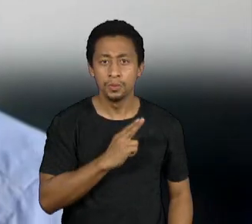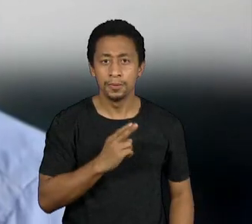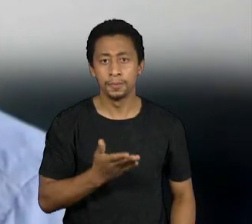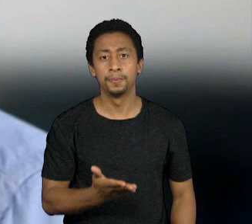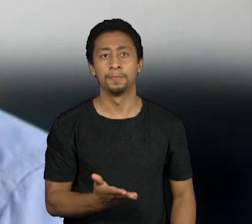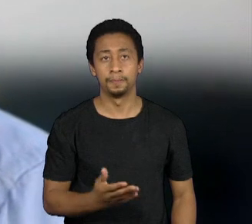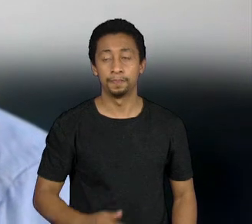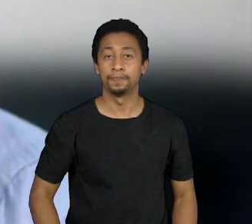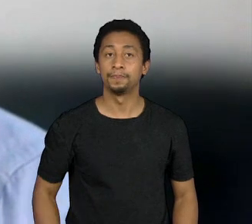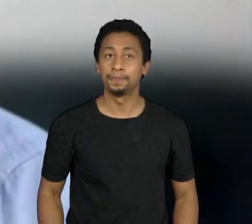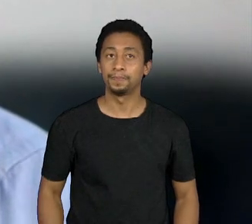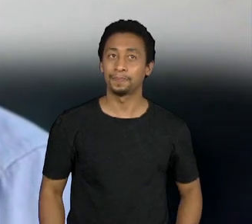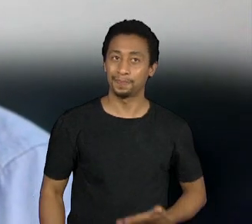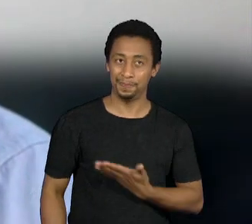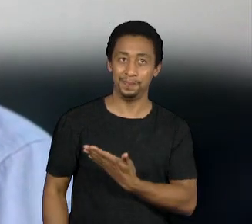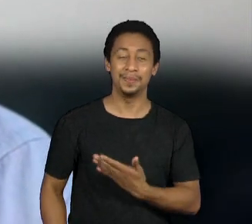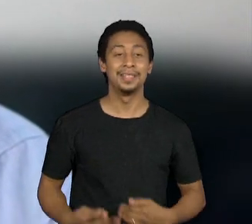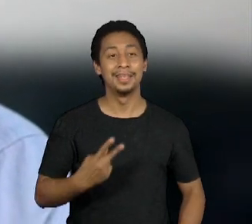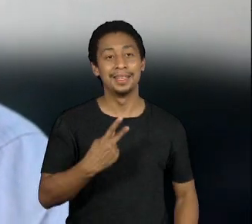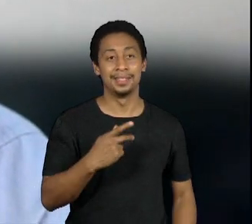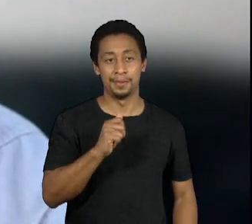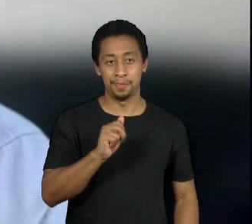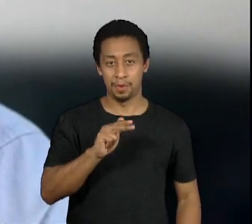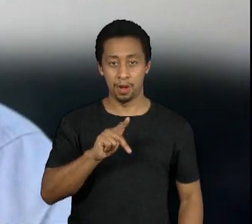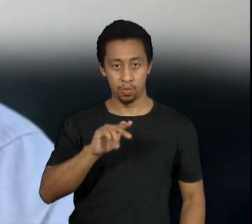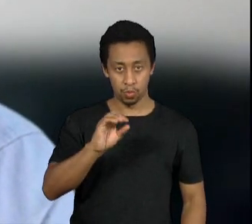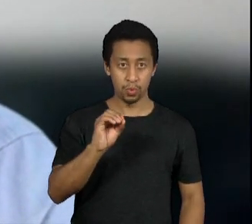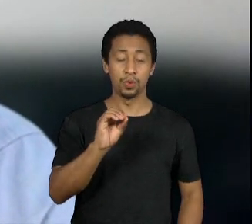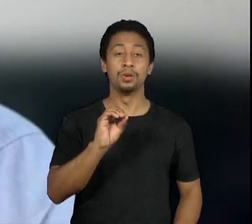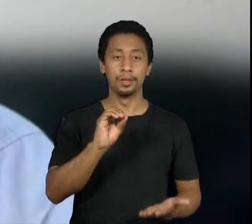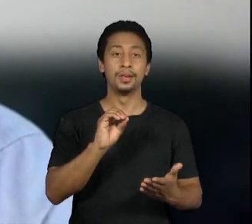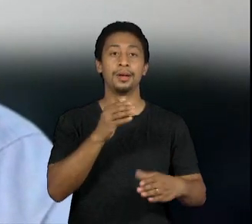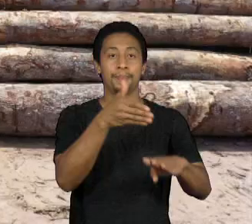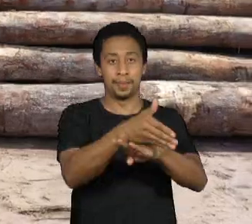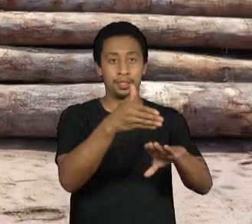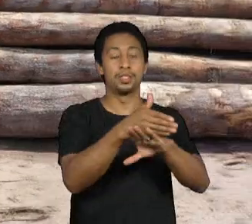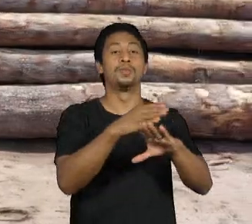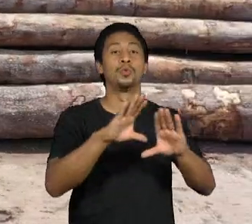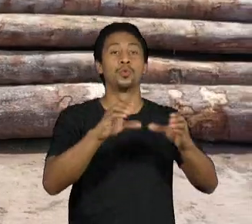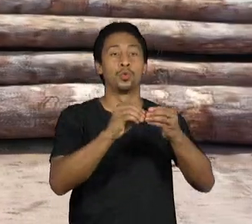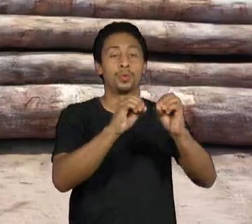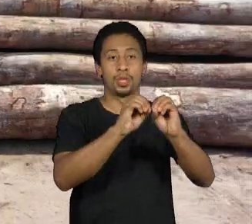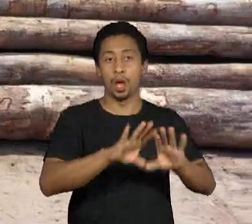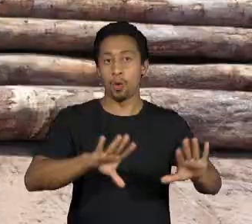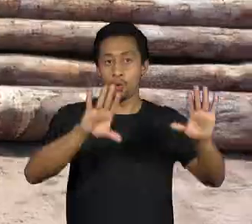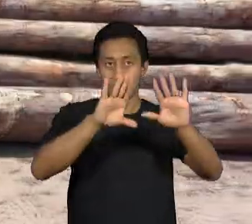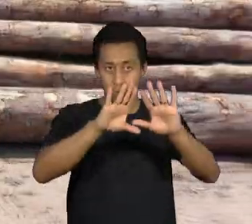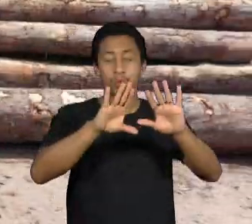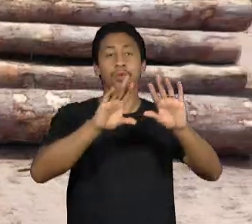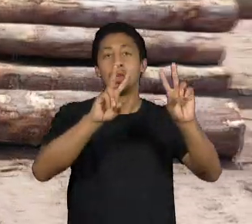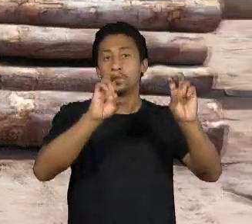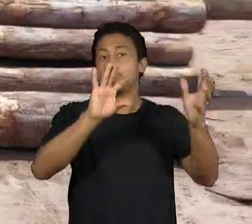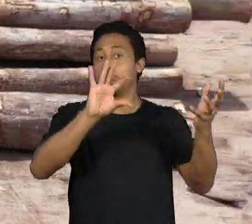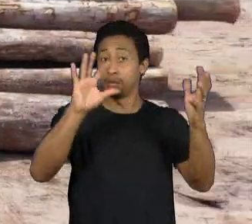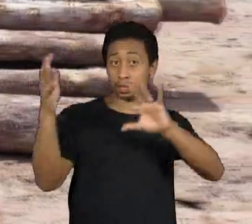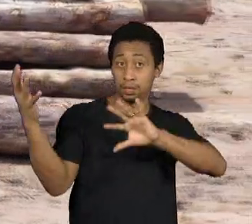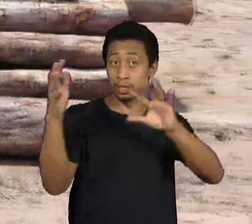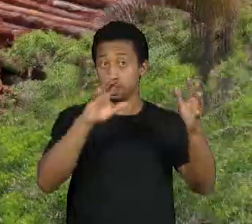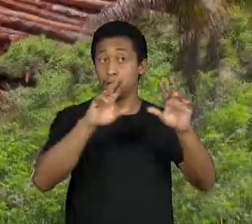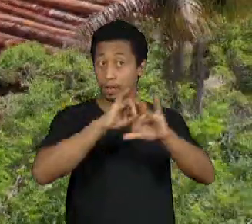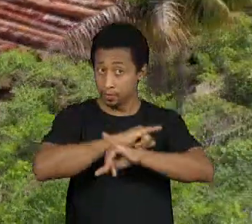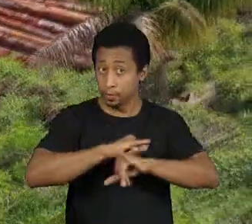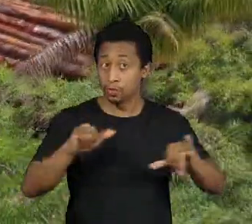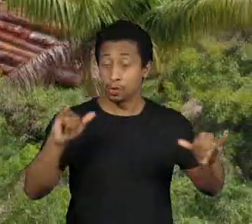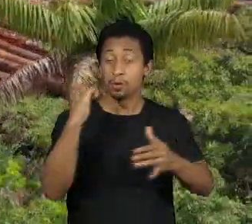O físico Paulo Artacho, integrante do painel da ONU sobre o clima, alerta que a derrubada da floresta